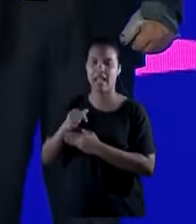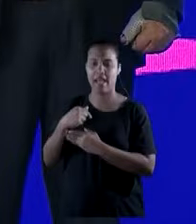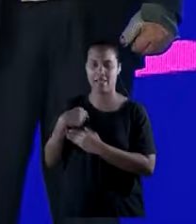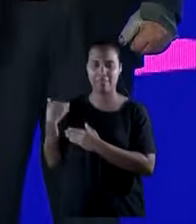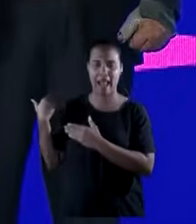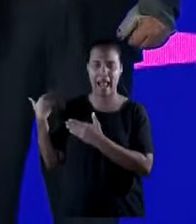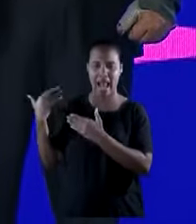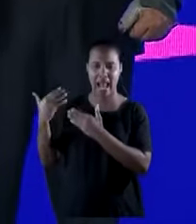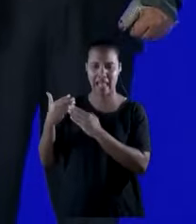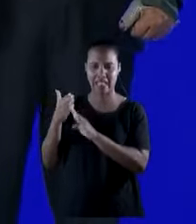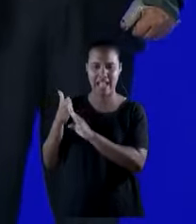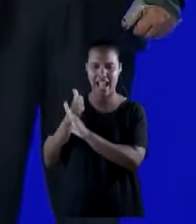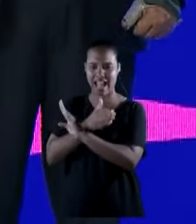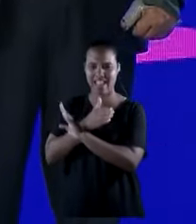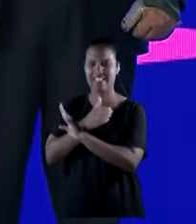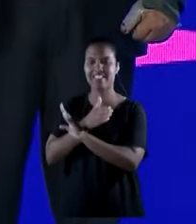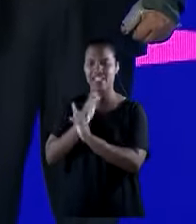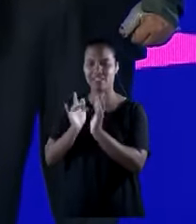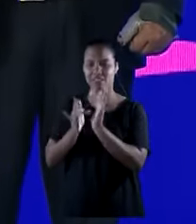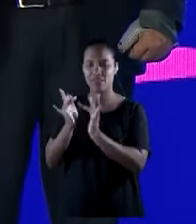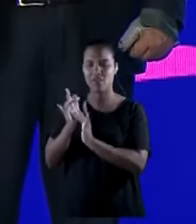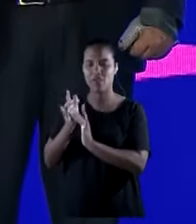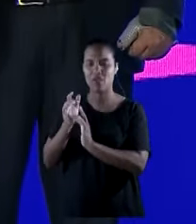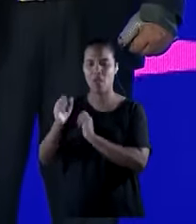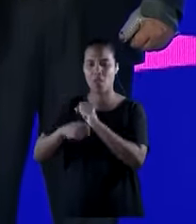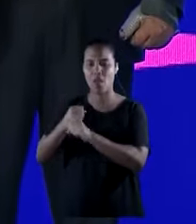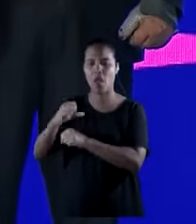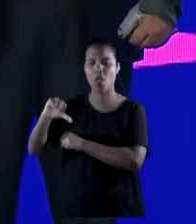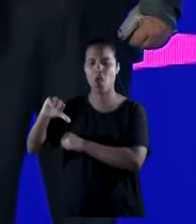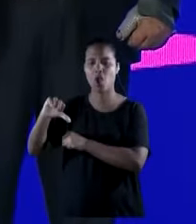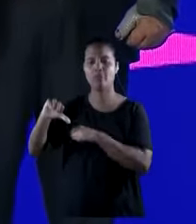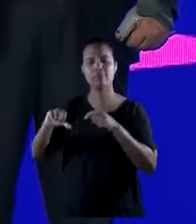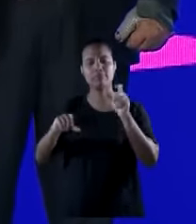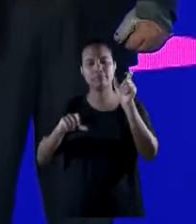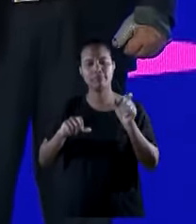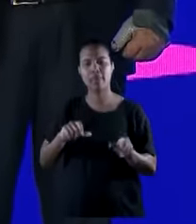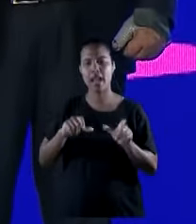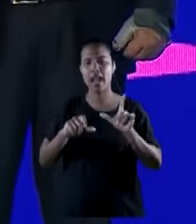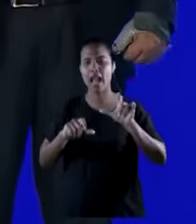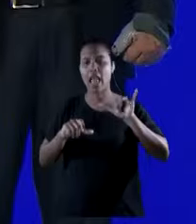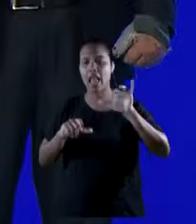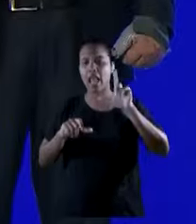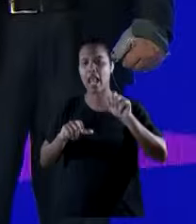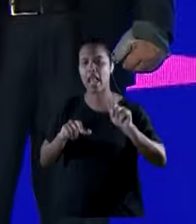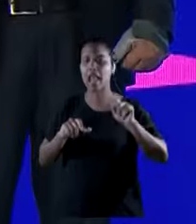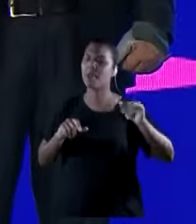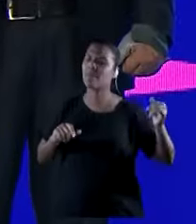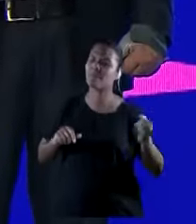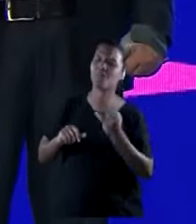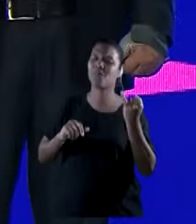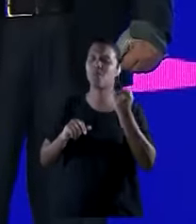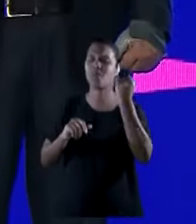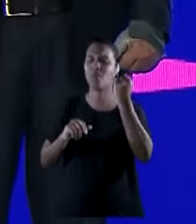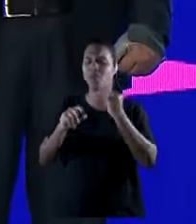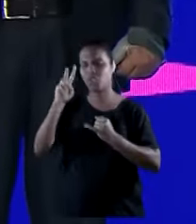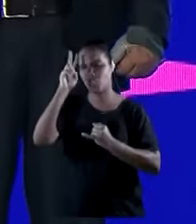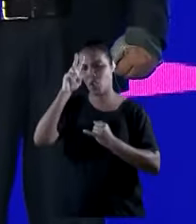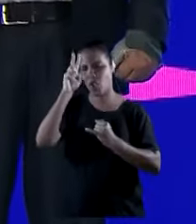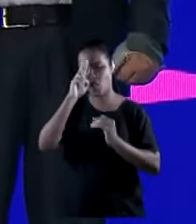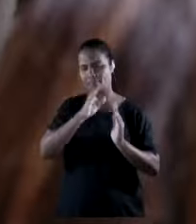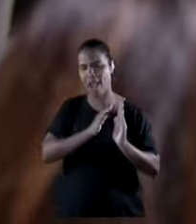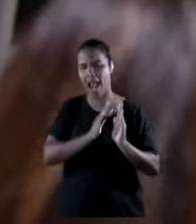no rádio e na televisão, ela é a mulher mais importante da história do futebol brasileiro, mas